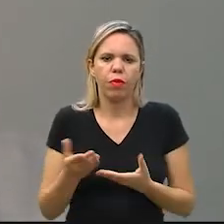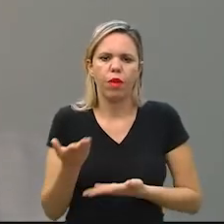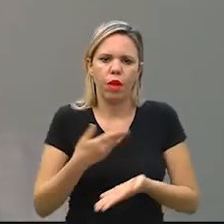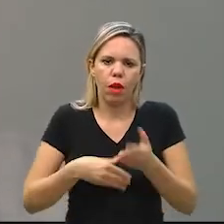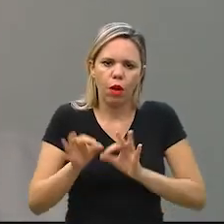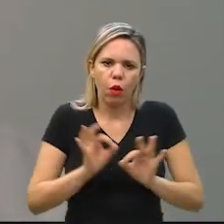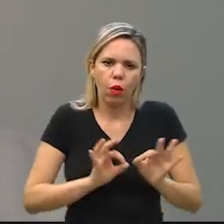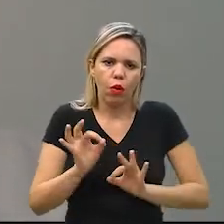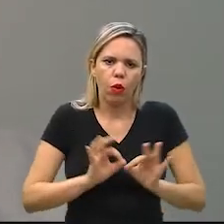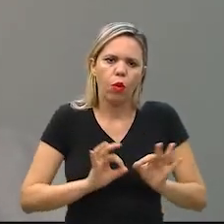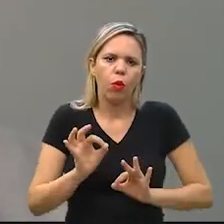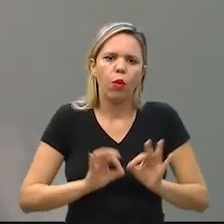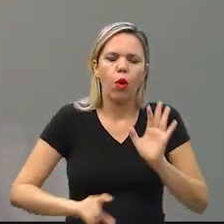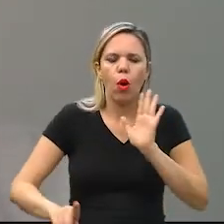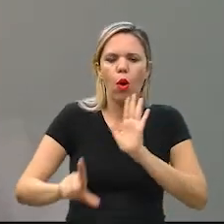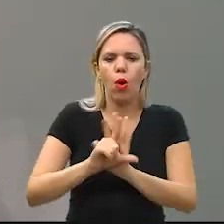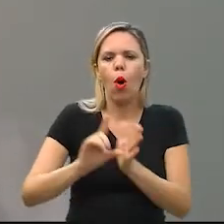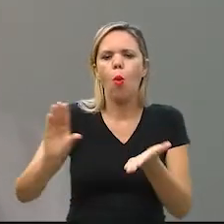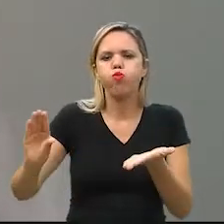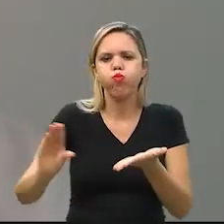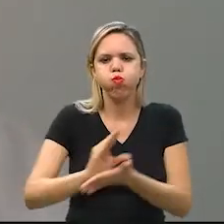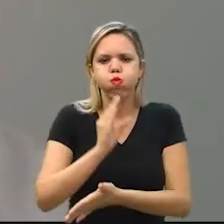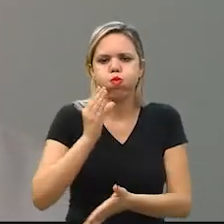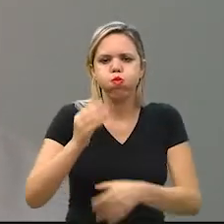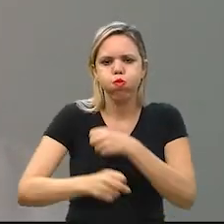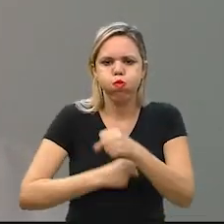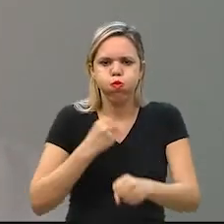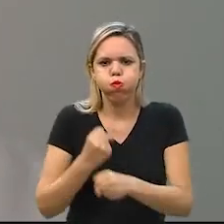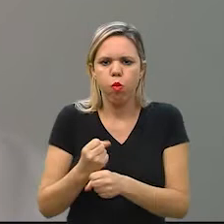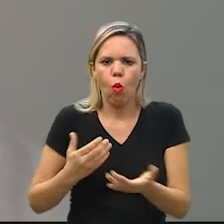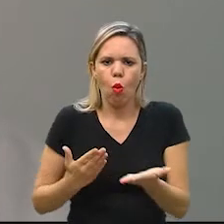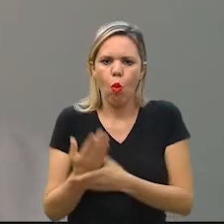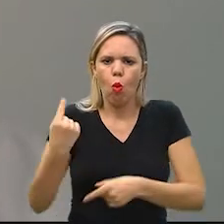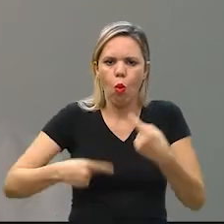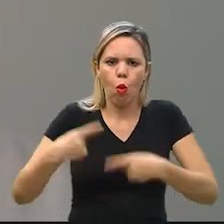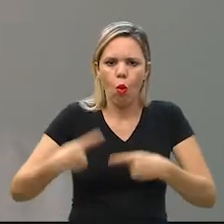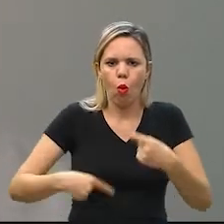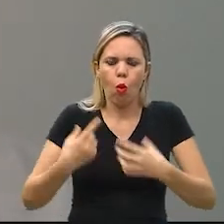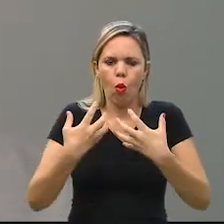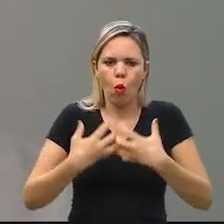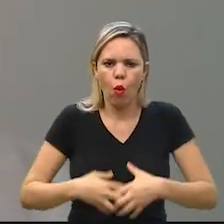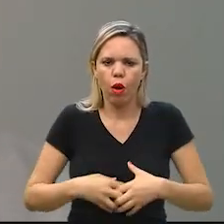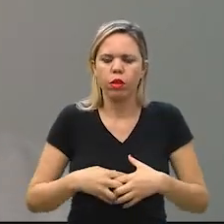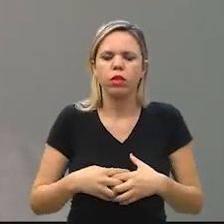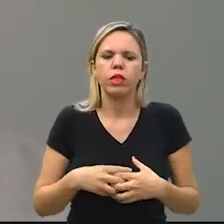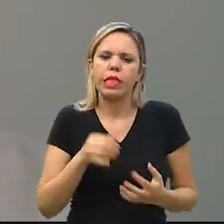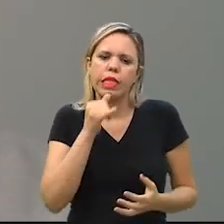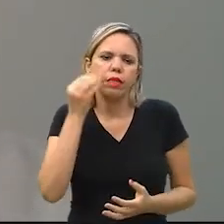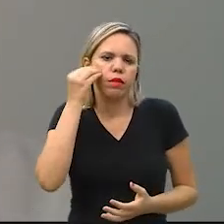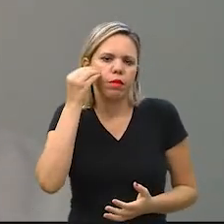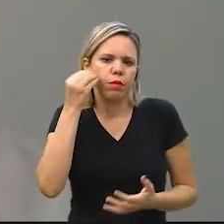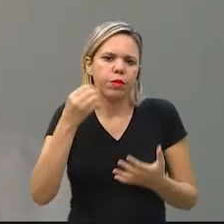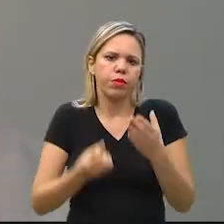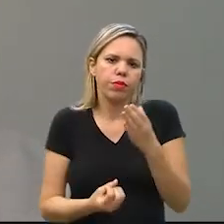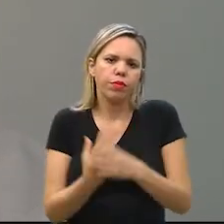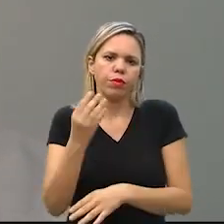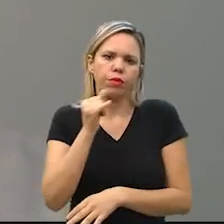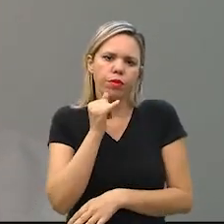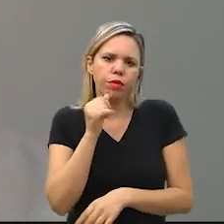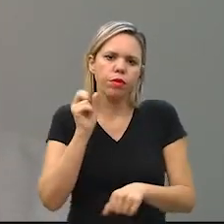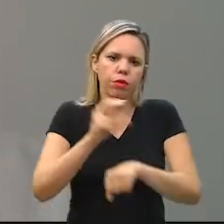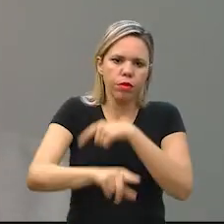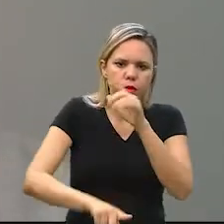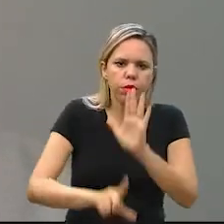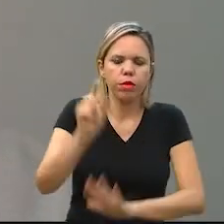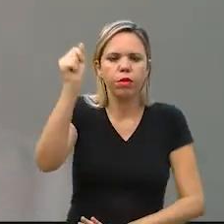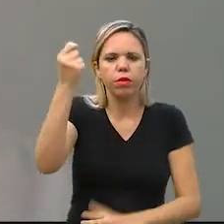elaboração da lei orçamentária, e a aprovação, a discussão, fomentar situações que possam gerar emprego e